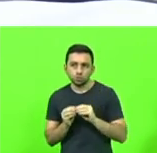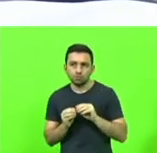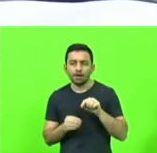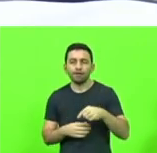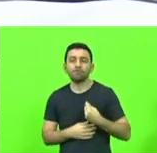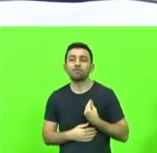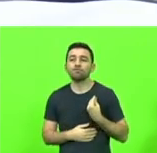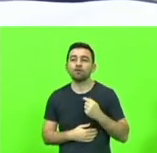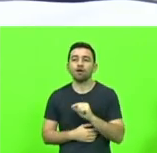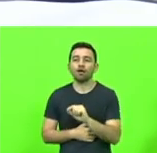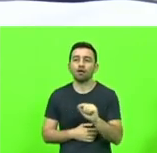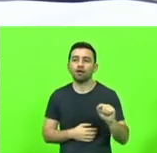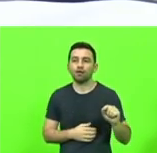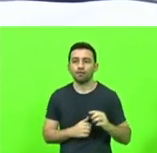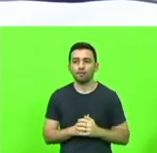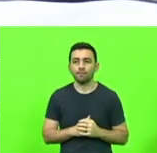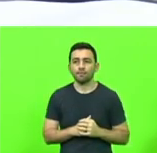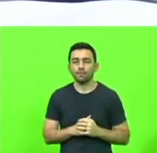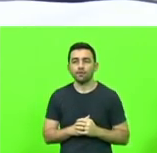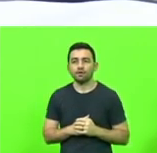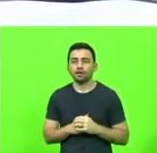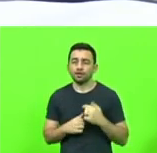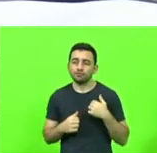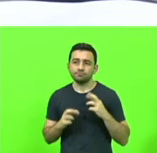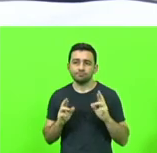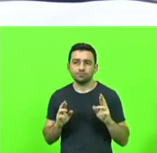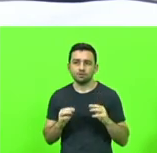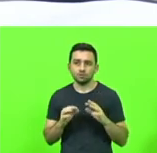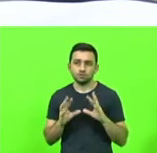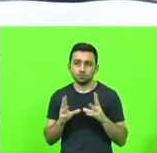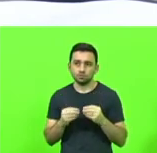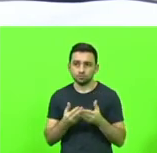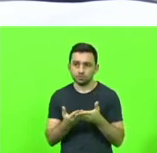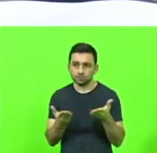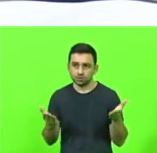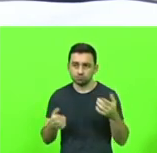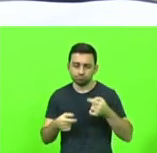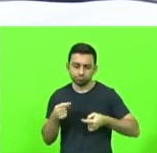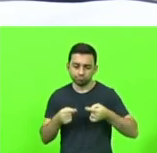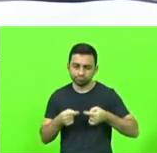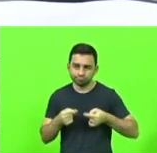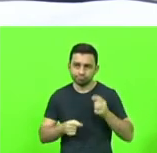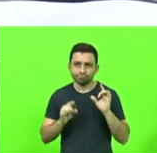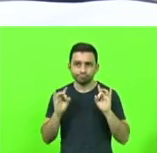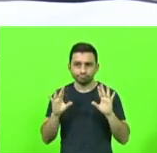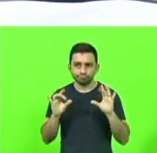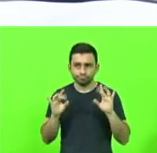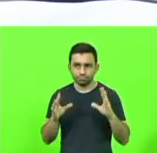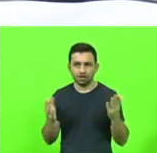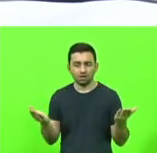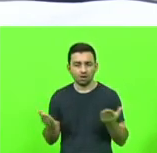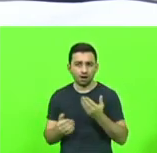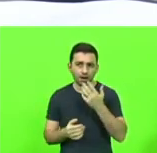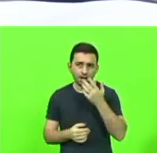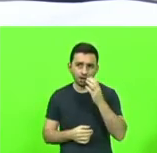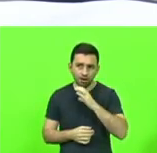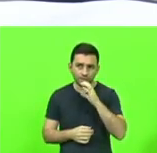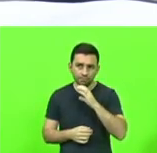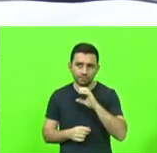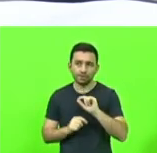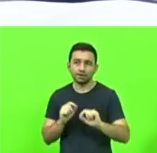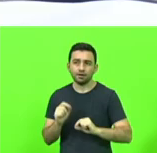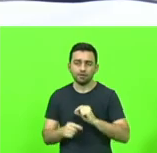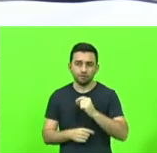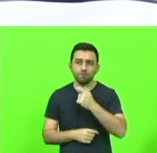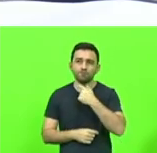presente. E desejo a todos um excelente debate. Eu só vou relatar rapidamente. Então, o